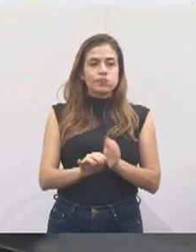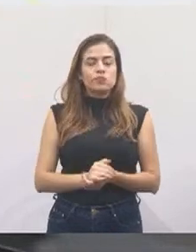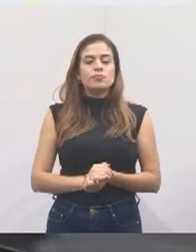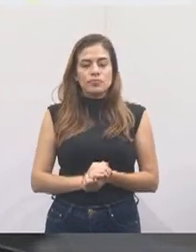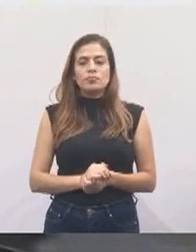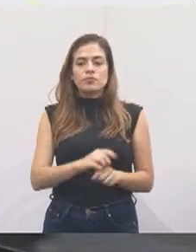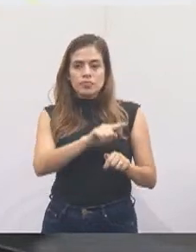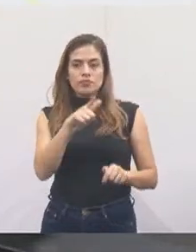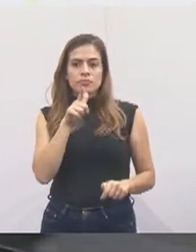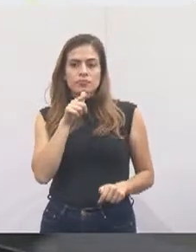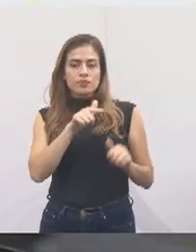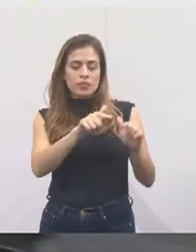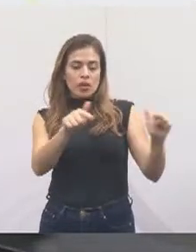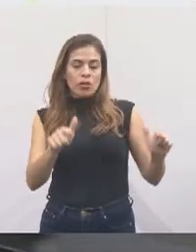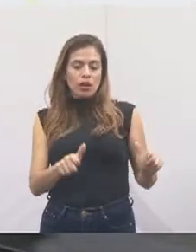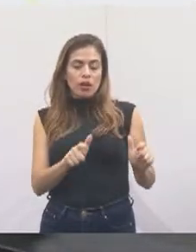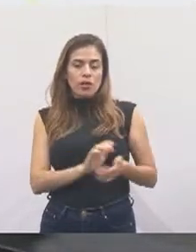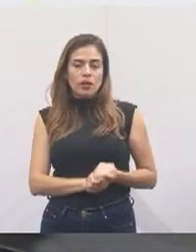lago artificial